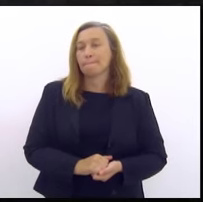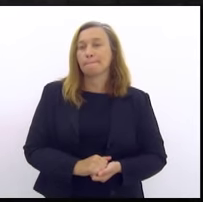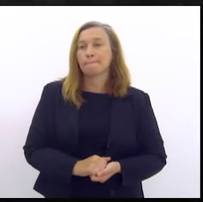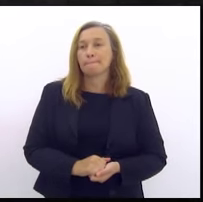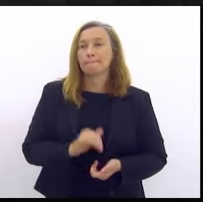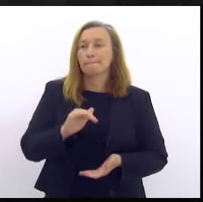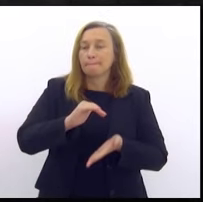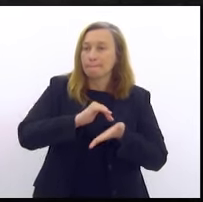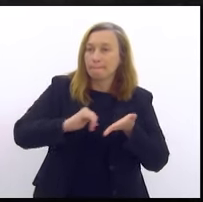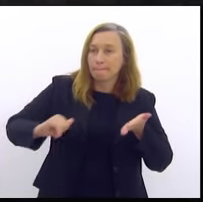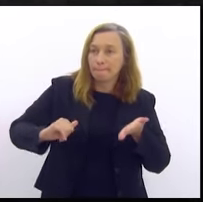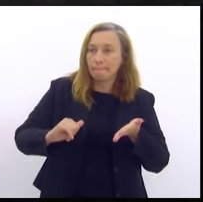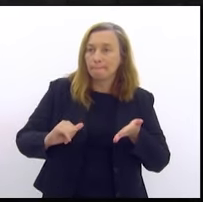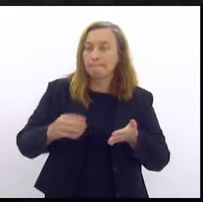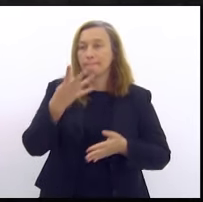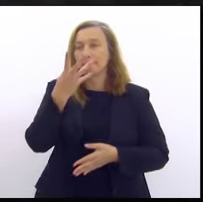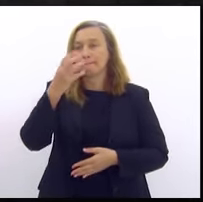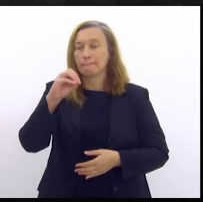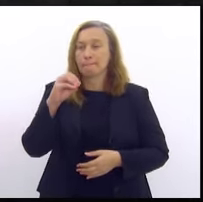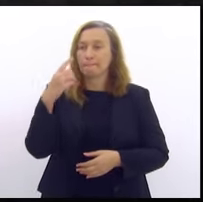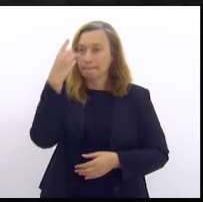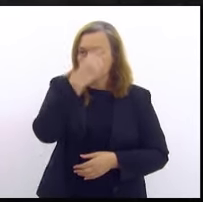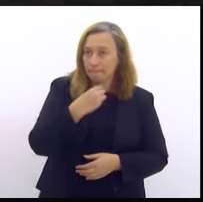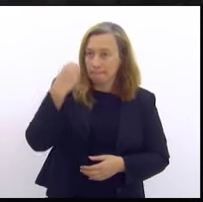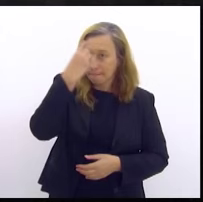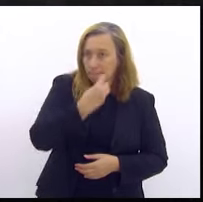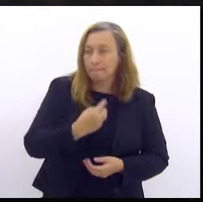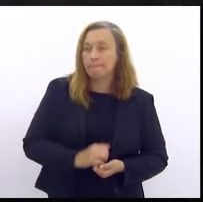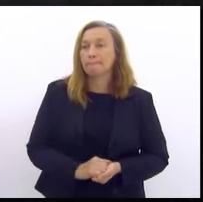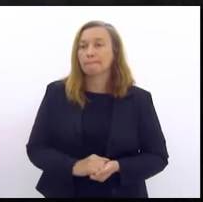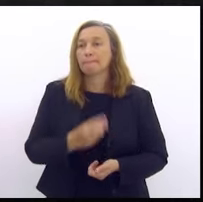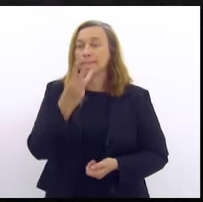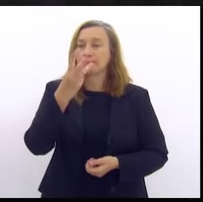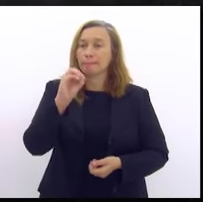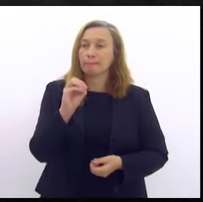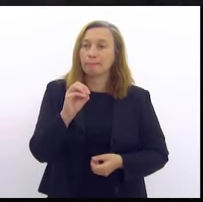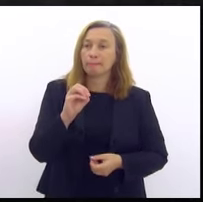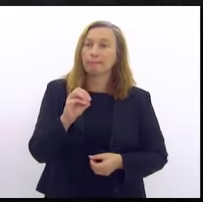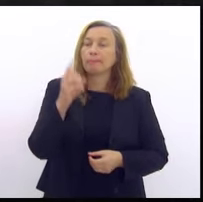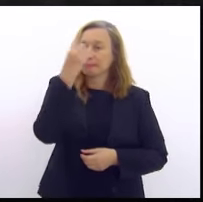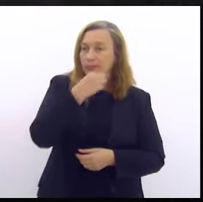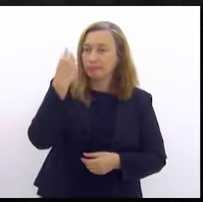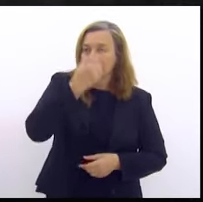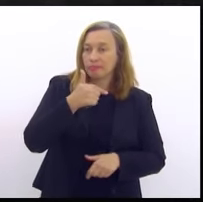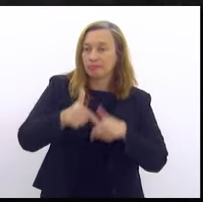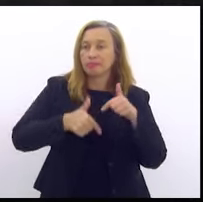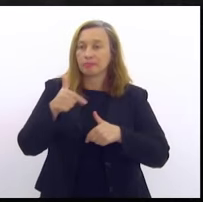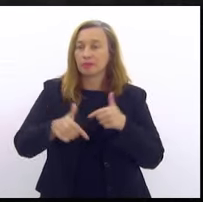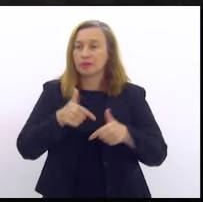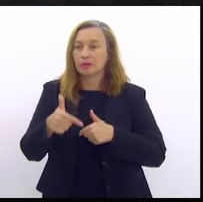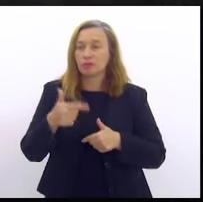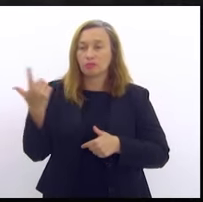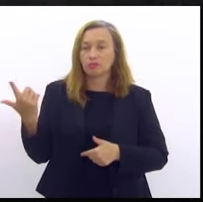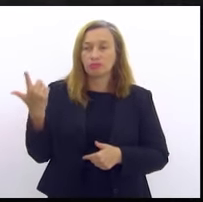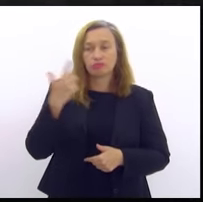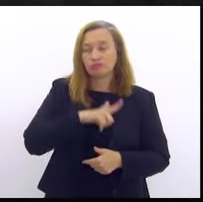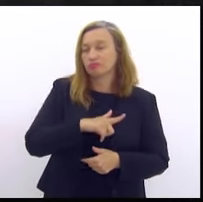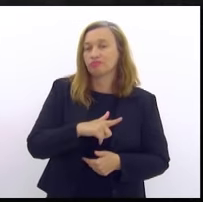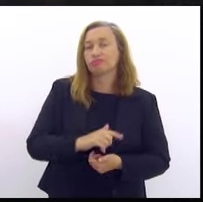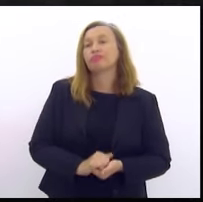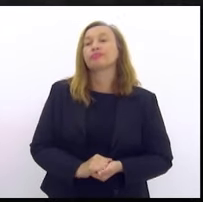Foi retirado a nossa 40 horas, foi posto 30 horas de trabalho e, mesmo assim, não ganhamos aquilo que